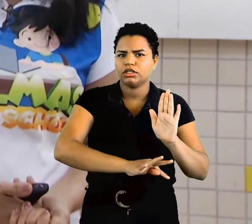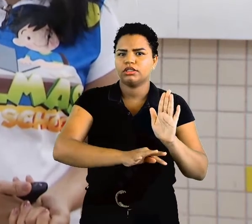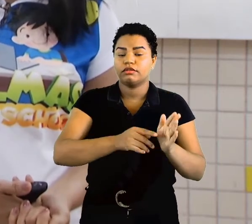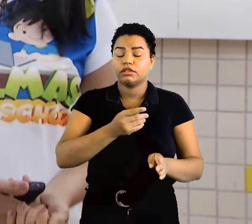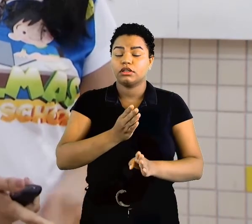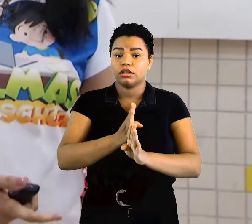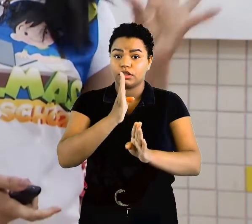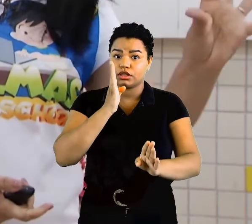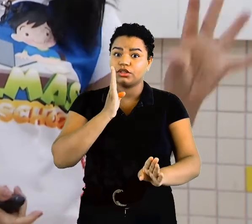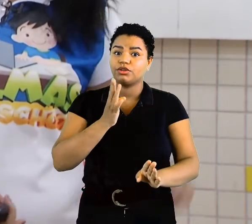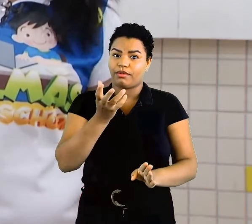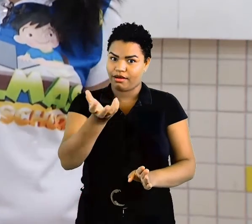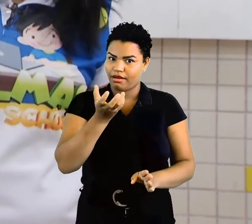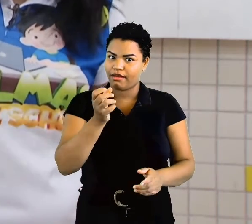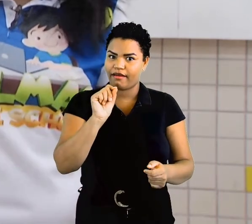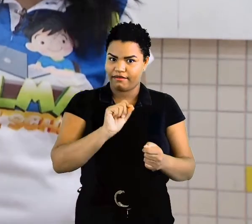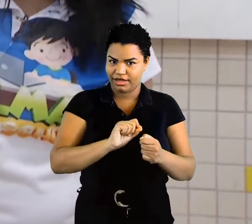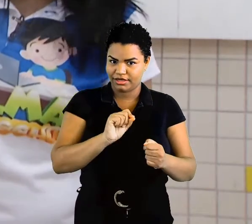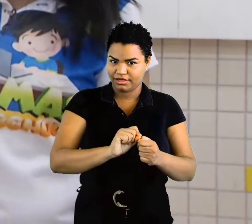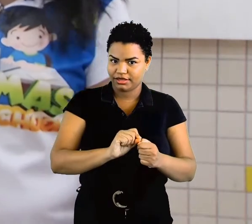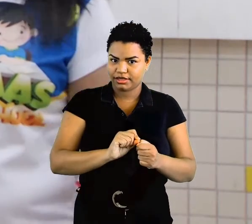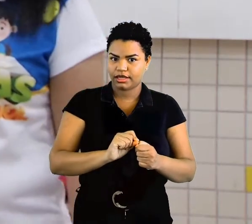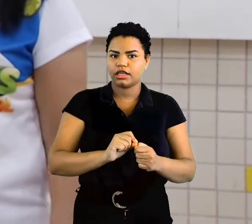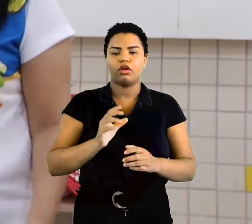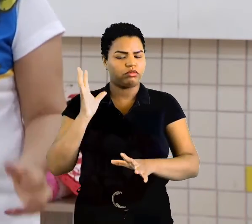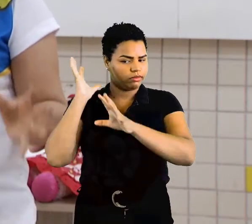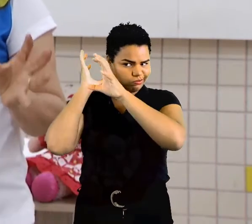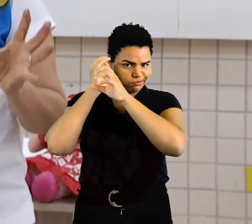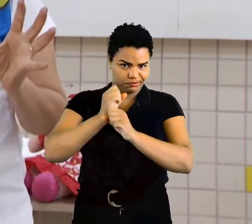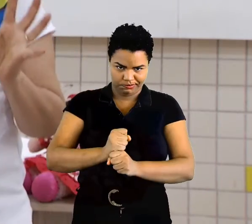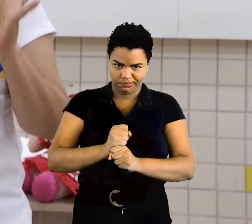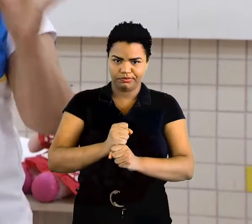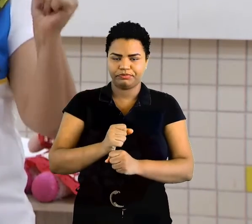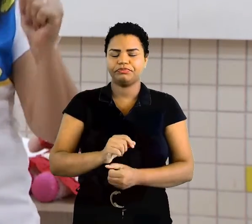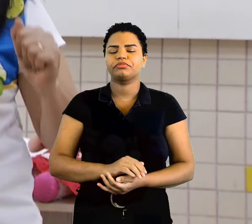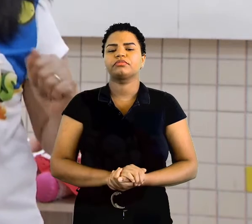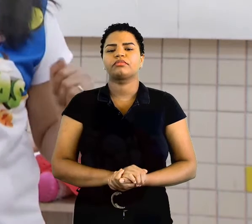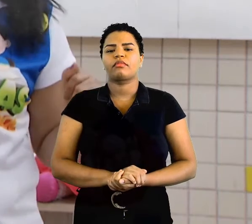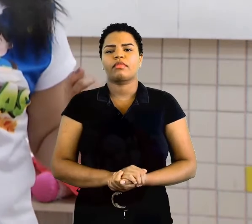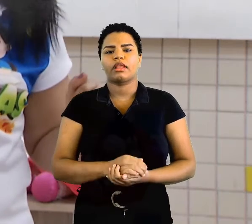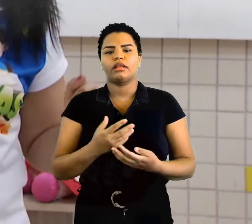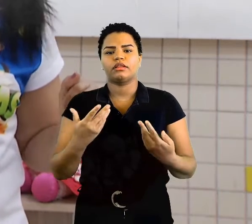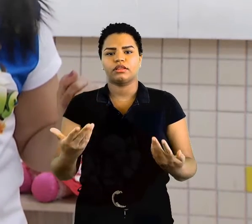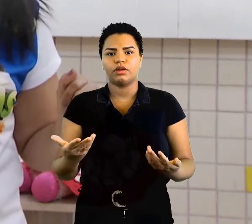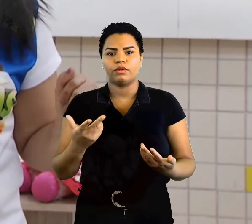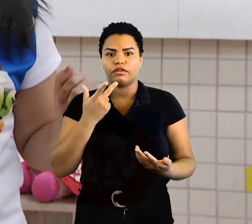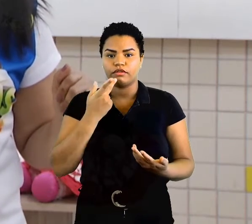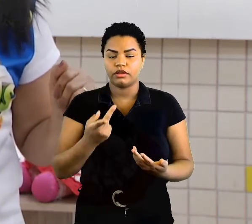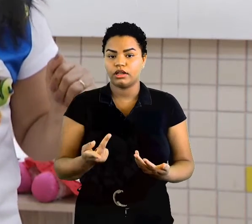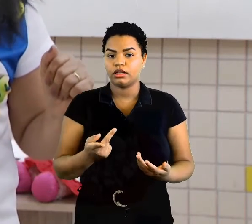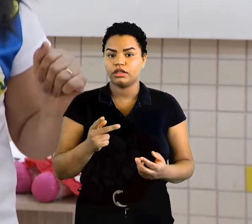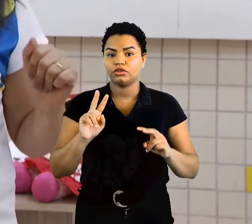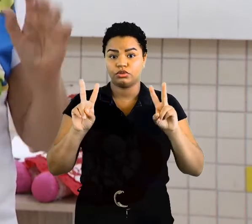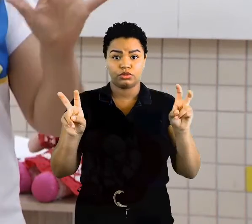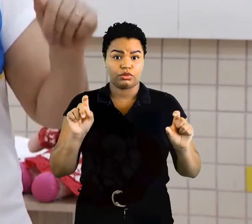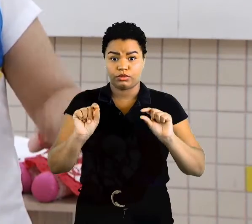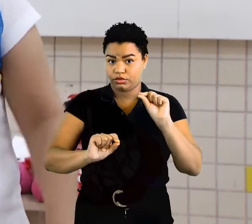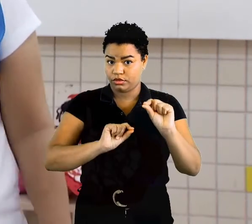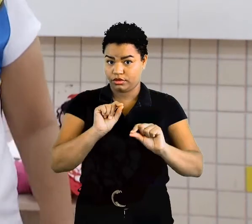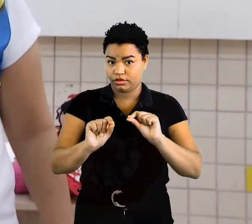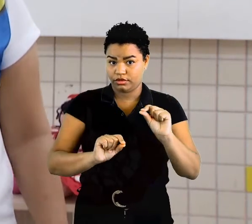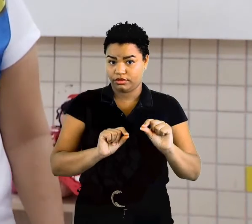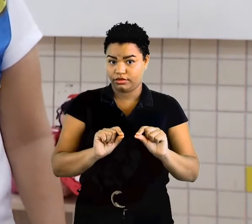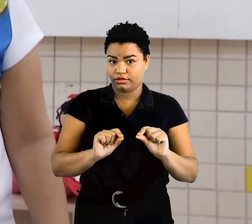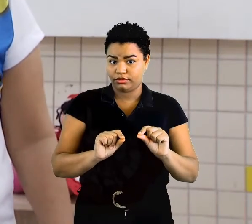quer fazer. Então vamos recapitular um pouquinho. Eu falei para vocês no início que o assunto de hoje era o que mesmo? Quem pensou